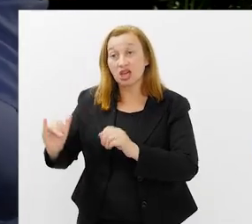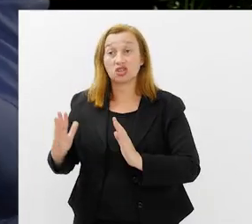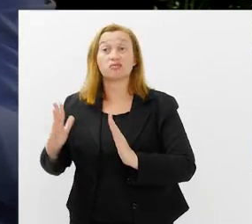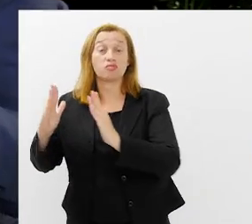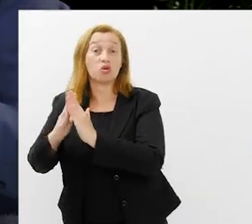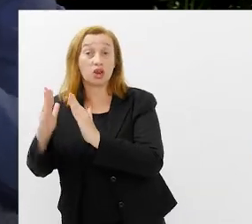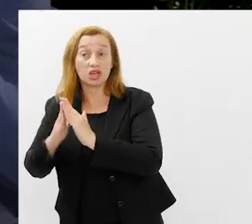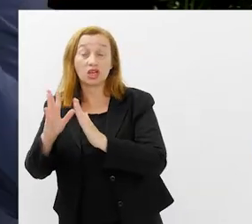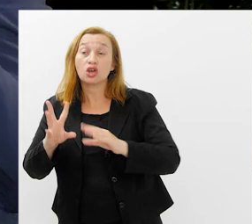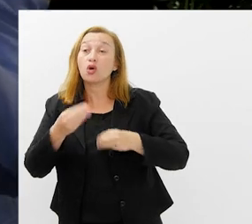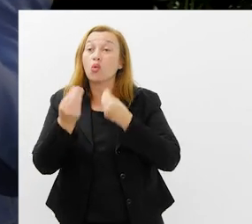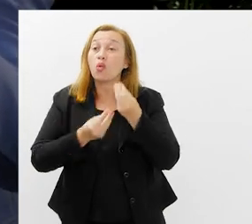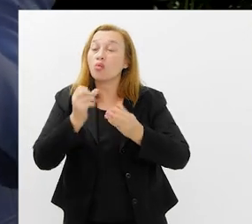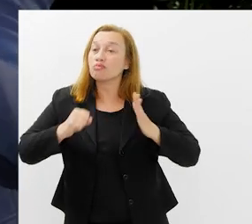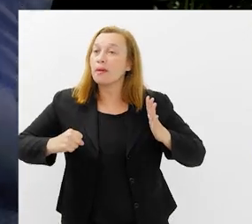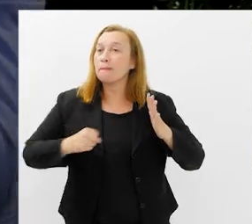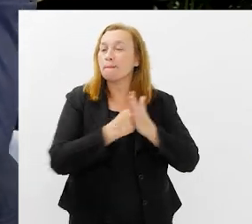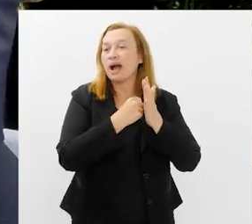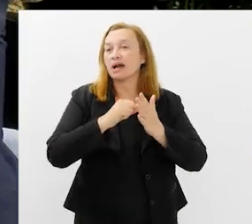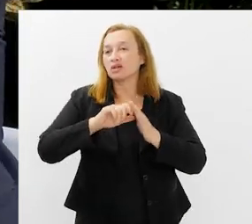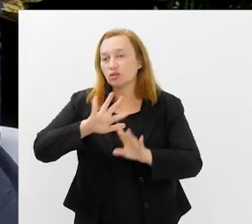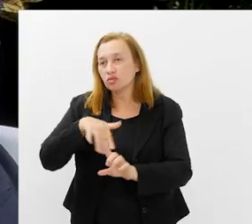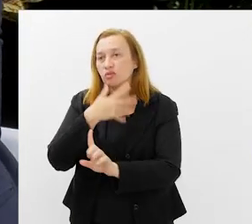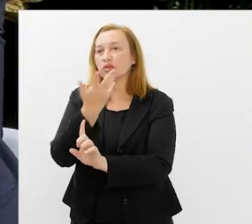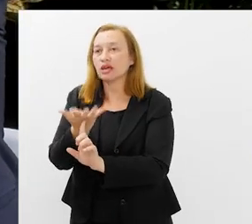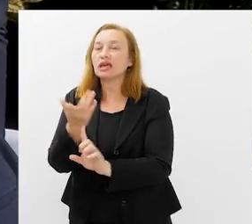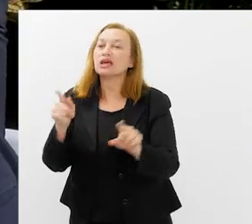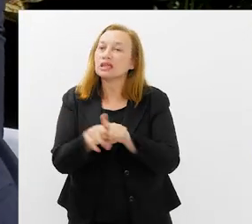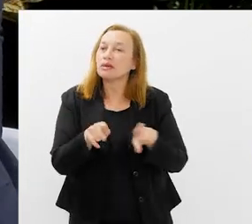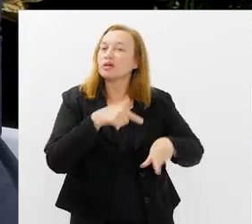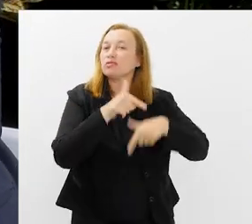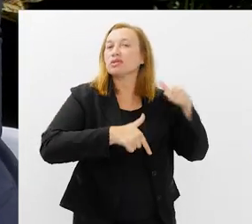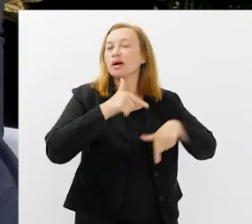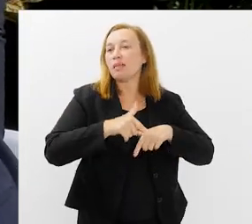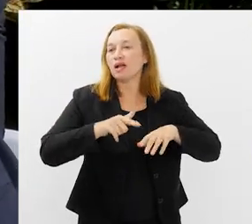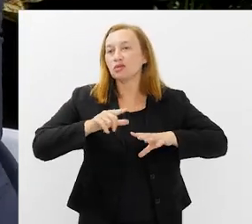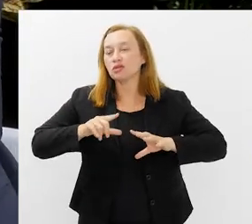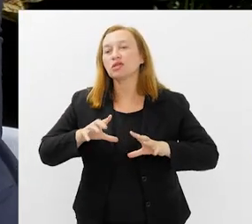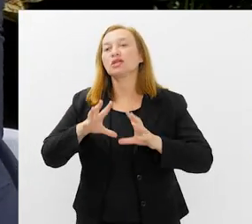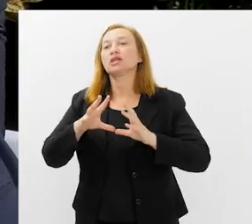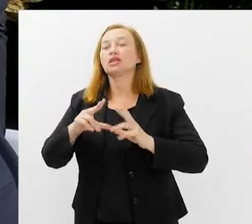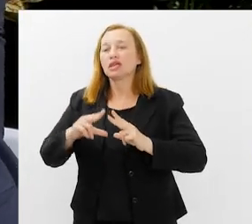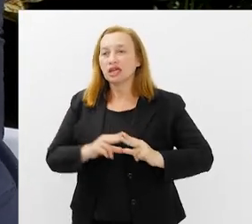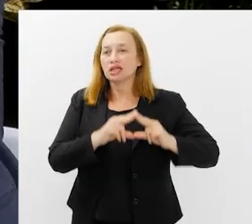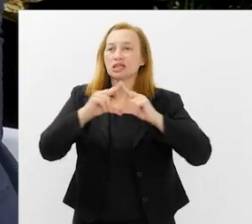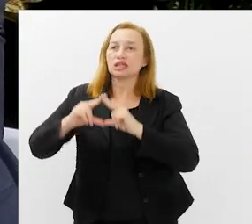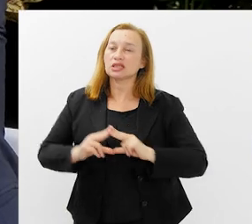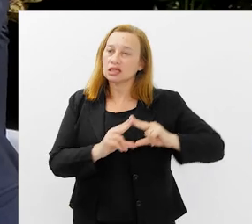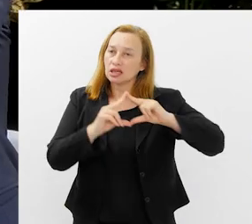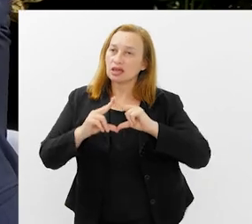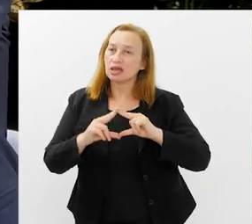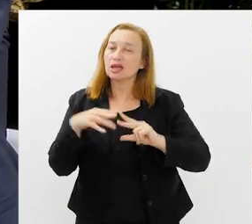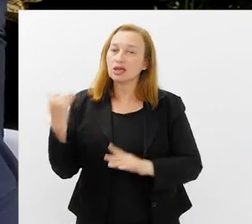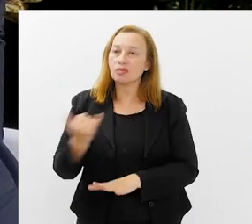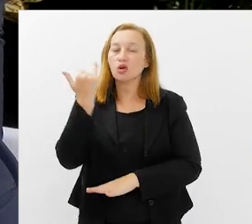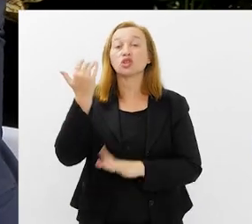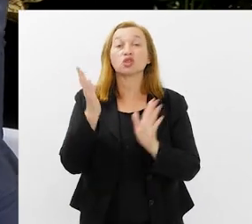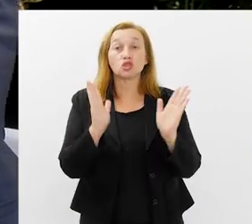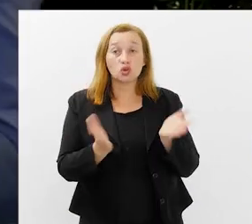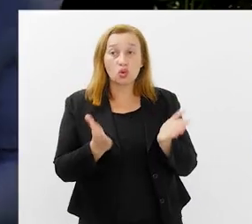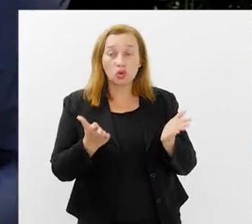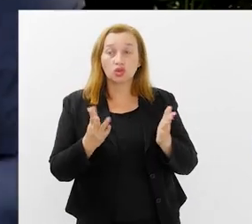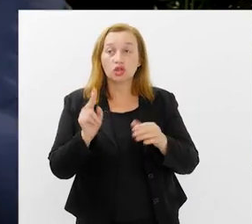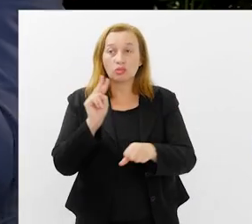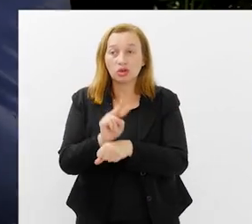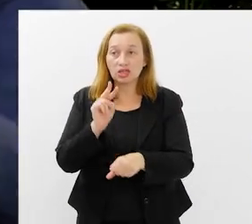à habitação e como isso impacta no meio ambiente, e a questão do trabalho, da reciclagem como uma ferramenta